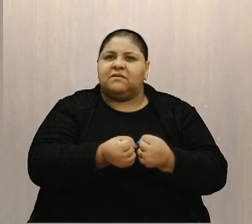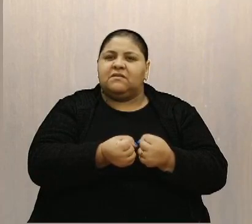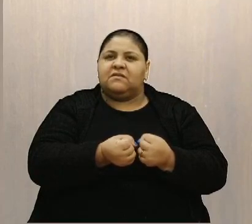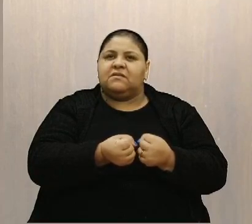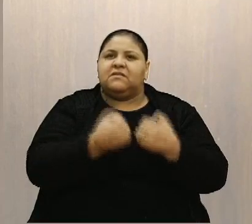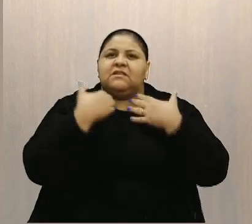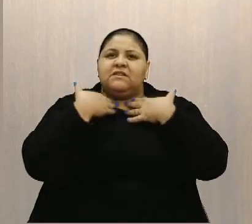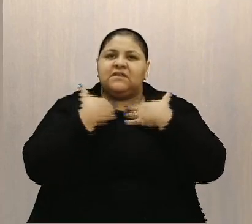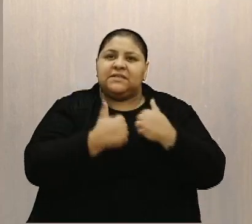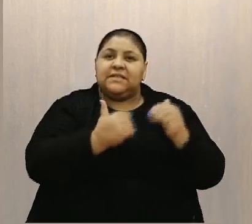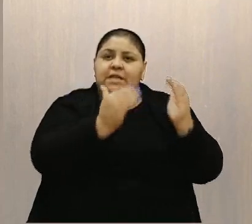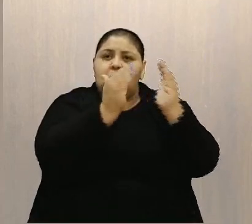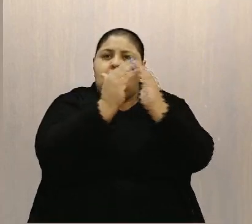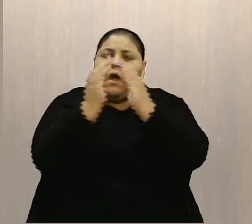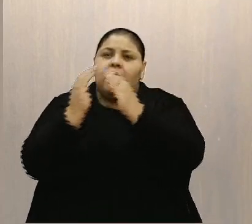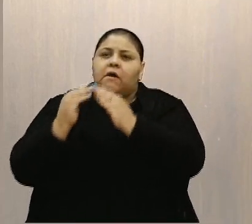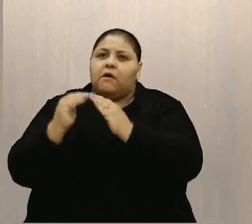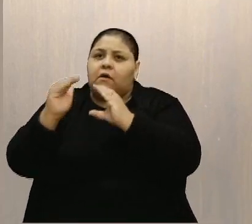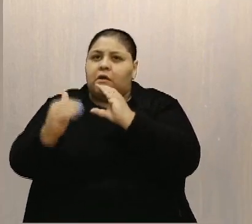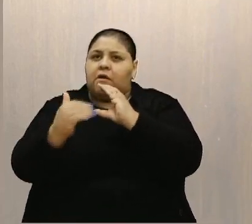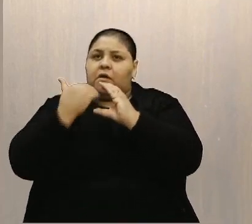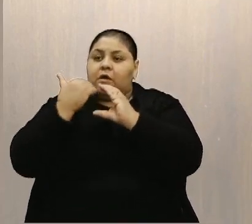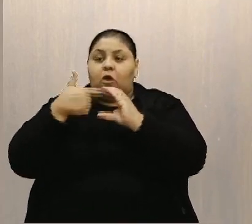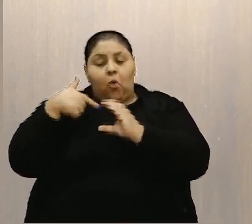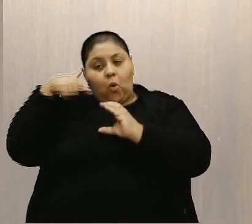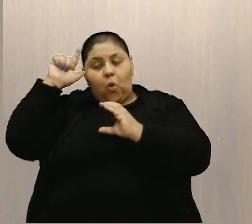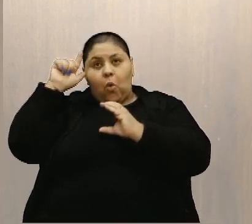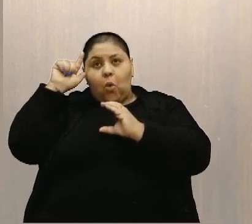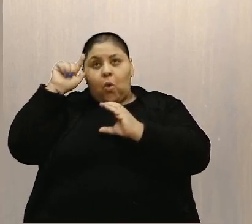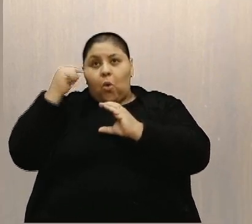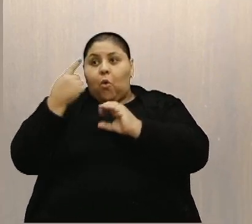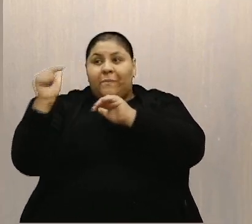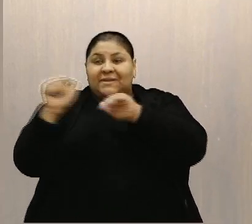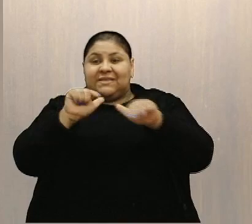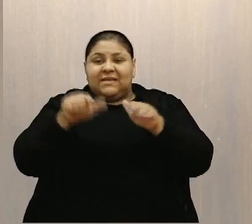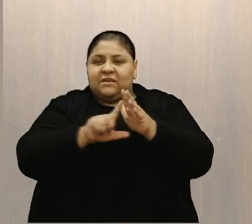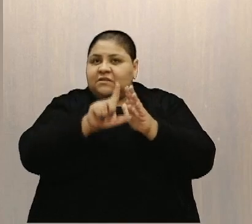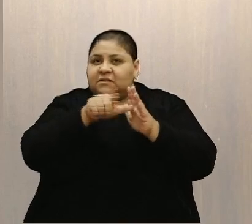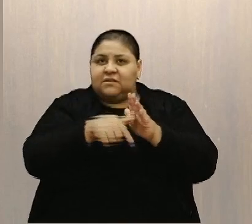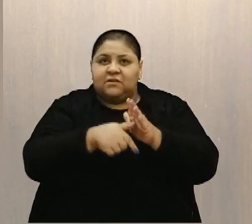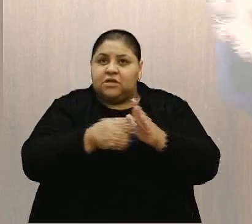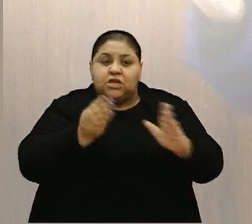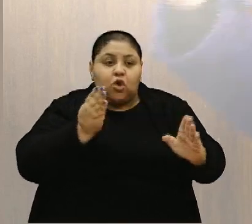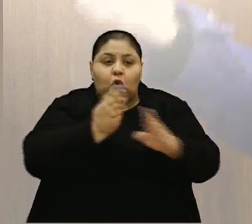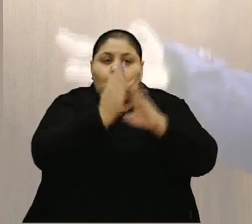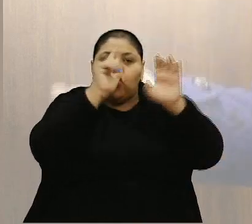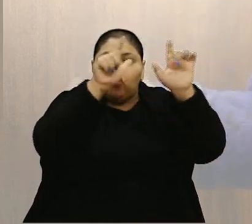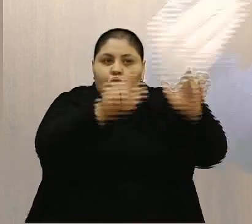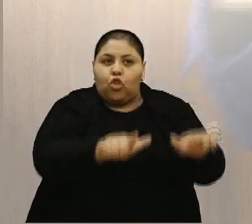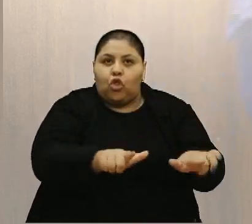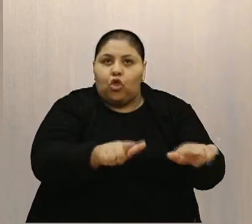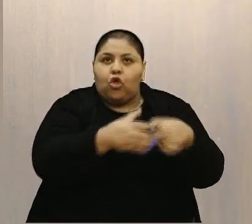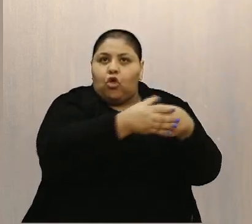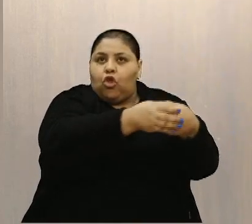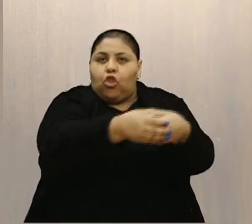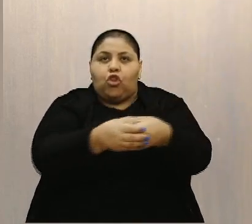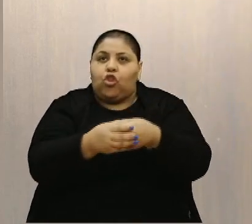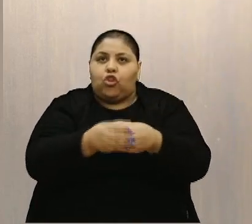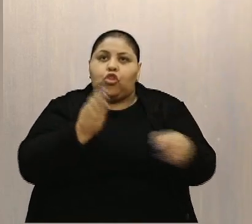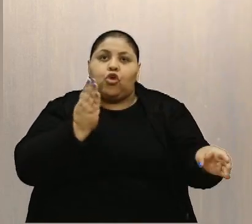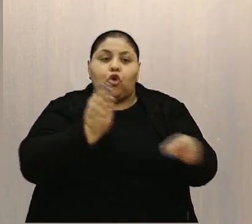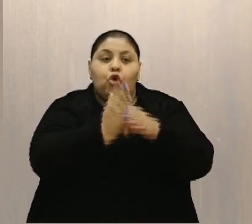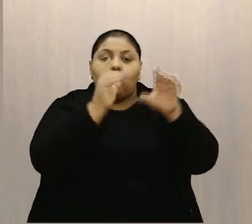de Habitação me mandou ontem, uma semana depois, que não achou o local, que a equipe foi lá e não achou o